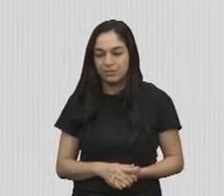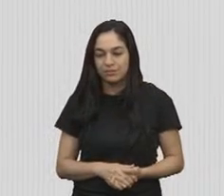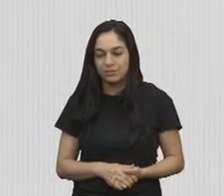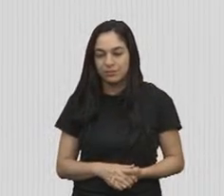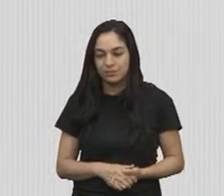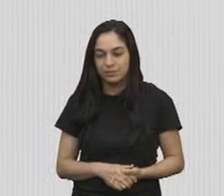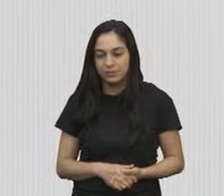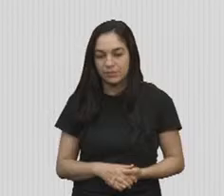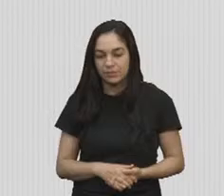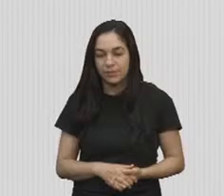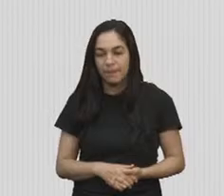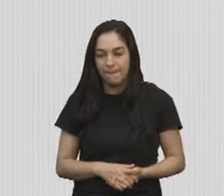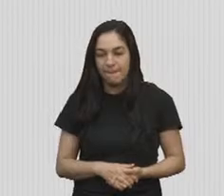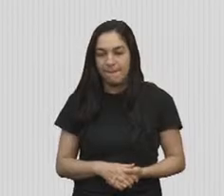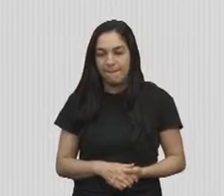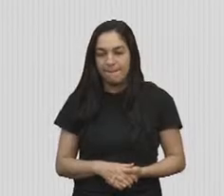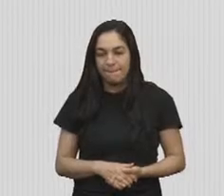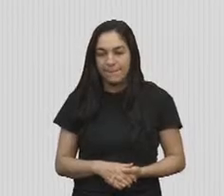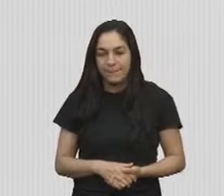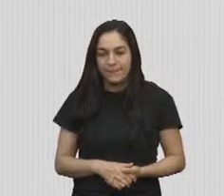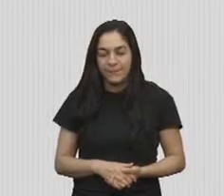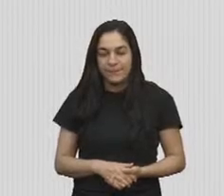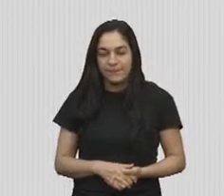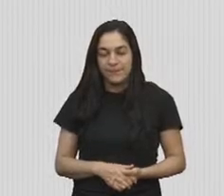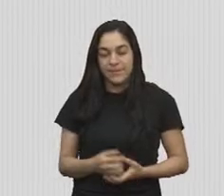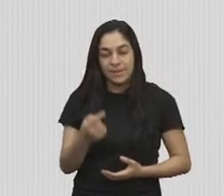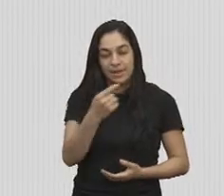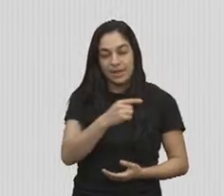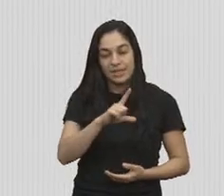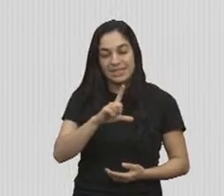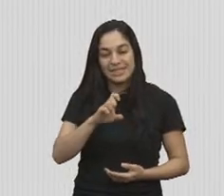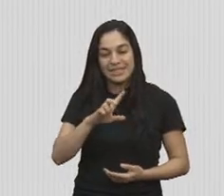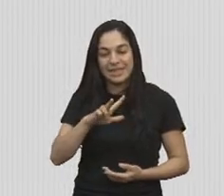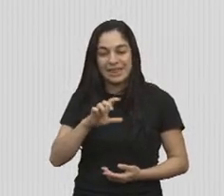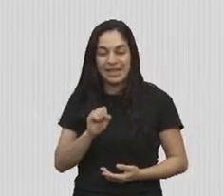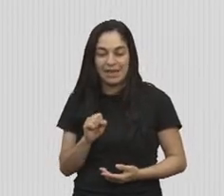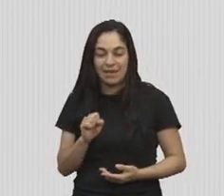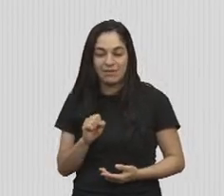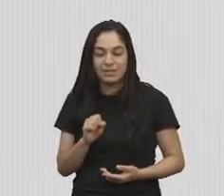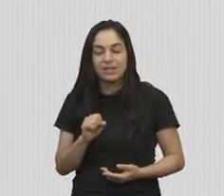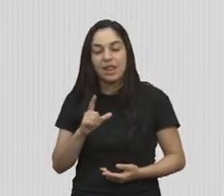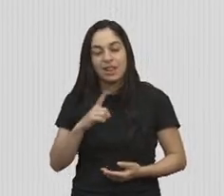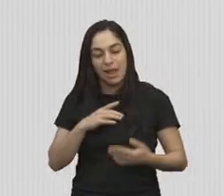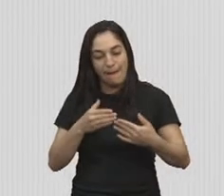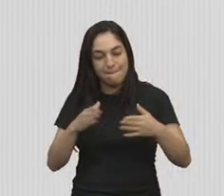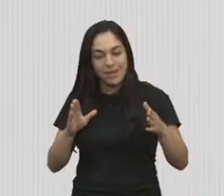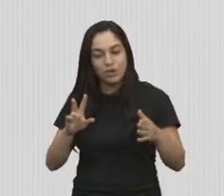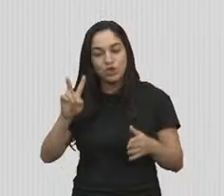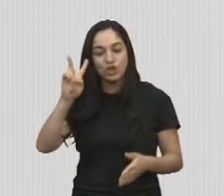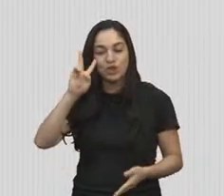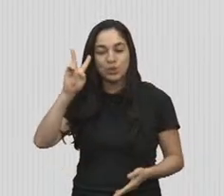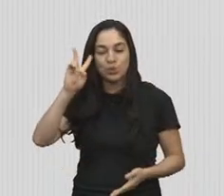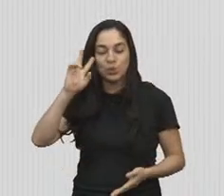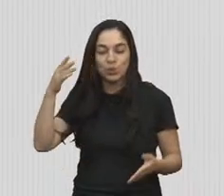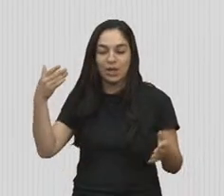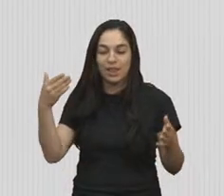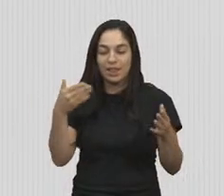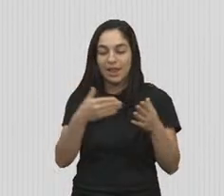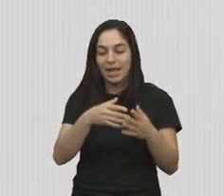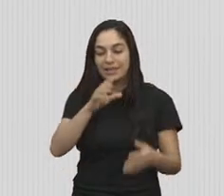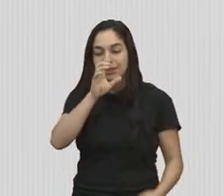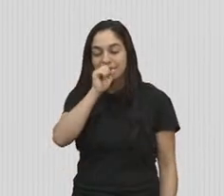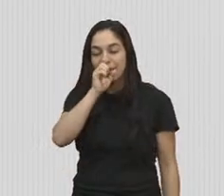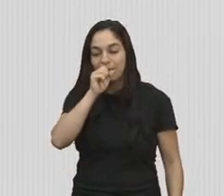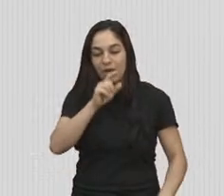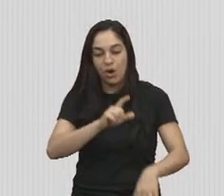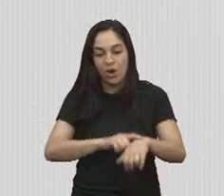Salvador, né? Esses leves são abertos de segunda a sábado, das 7 às 19 e